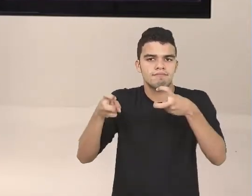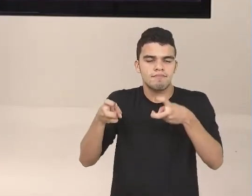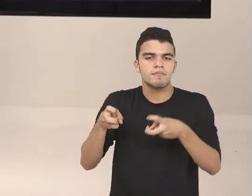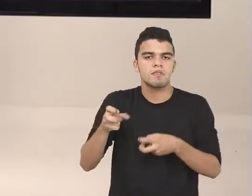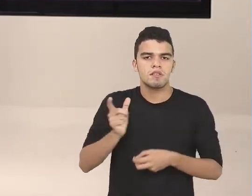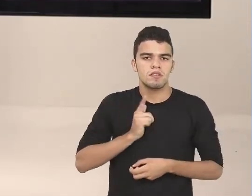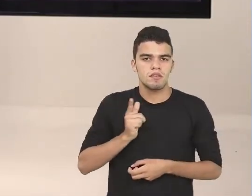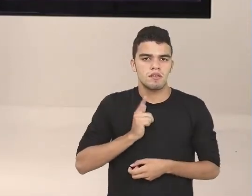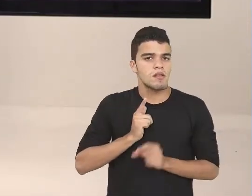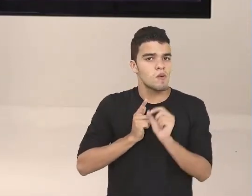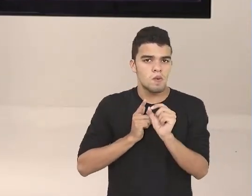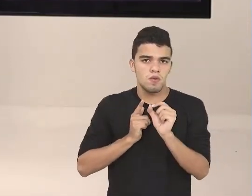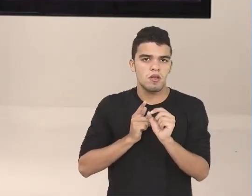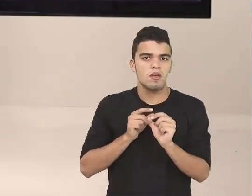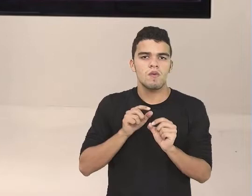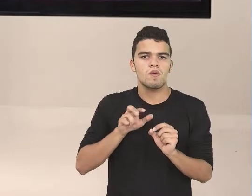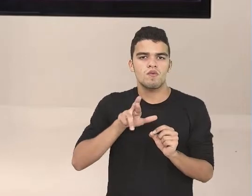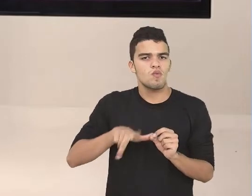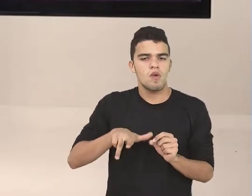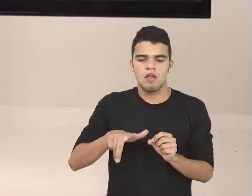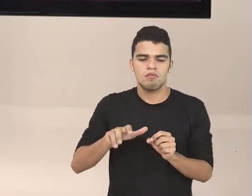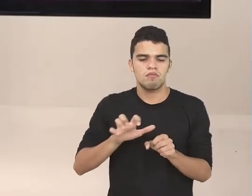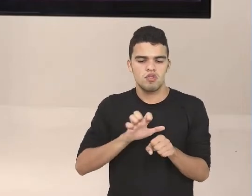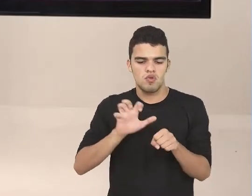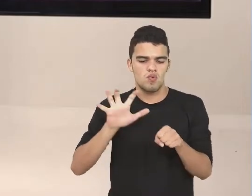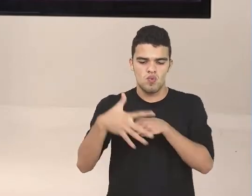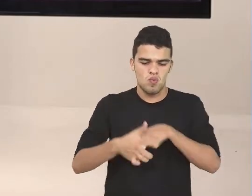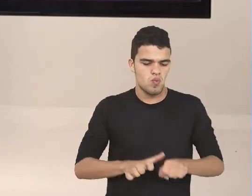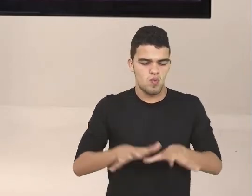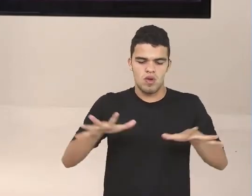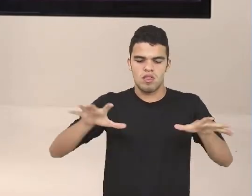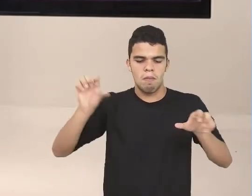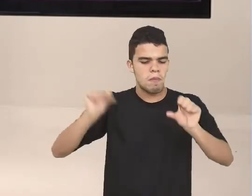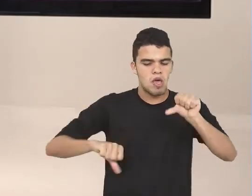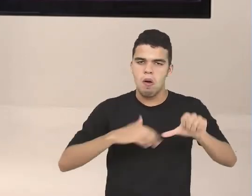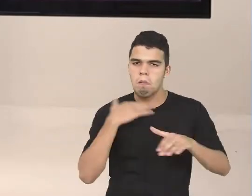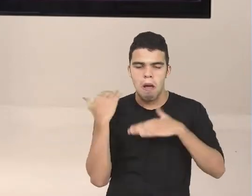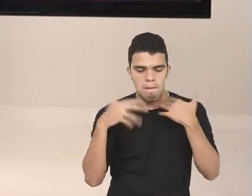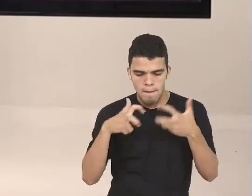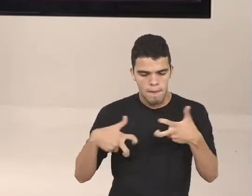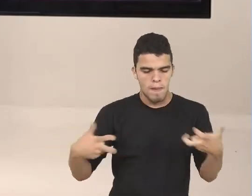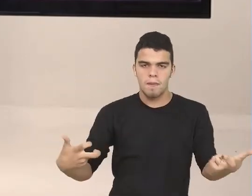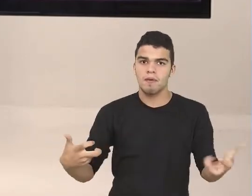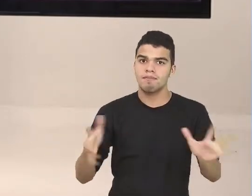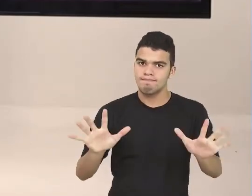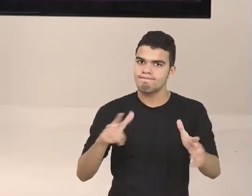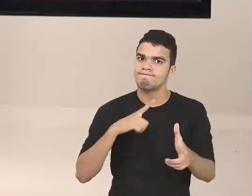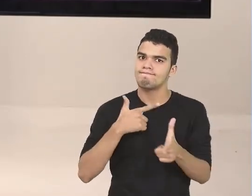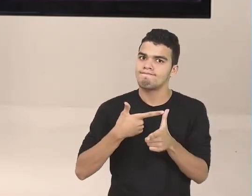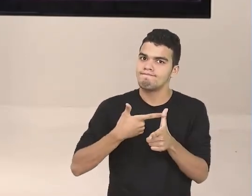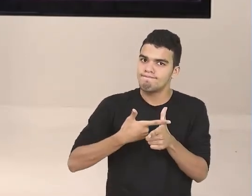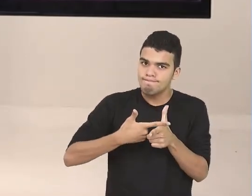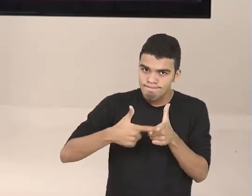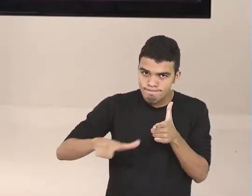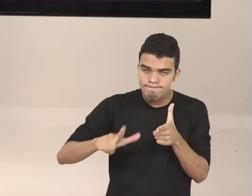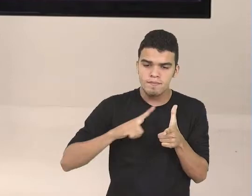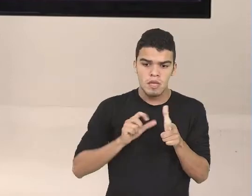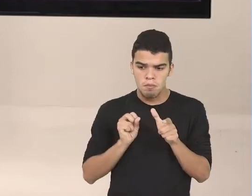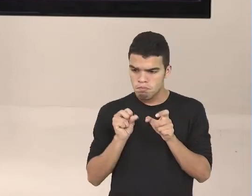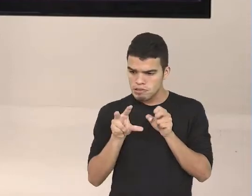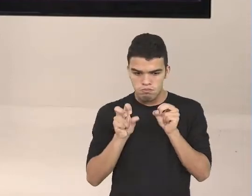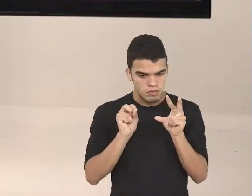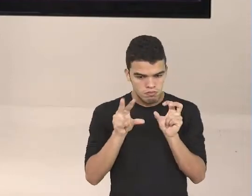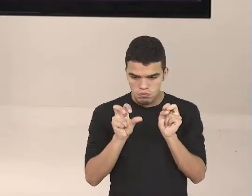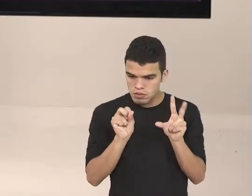uma doença tão mortal assim. Só que tem um probleminha. Ela é muito contagiosa e ela